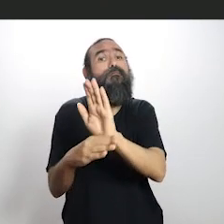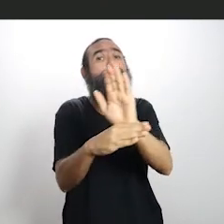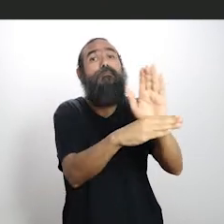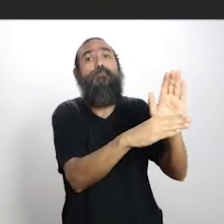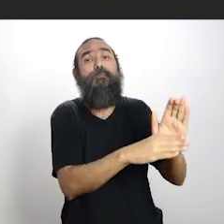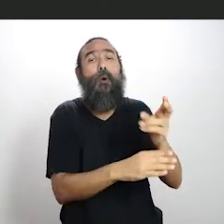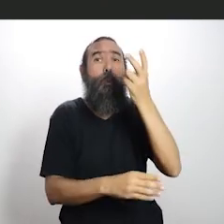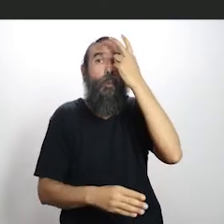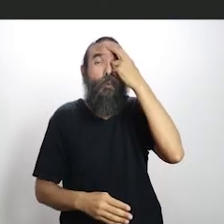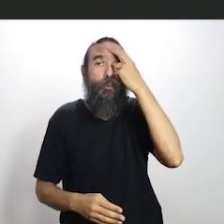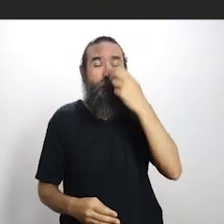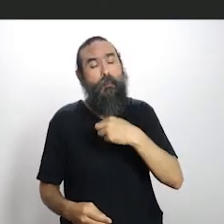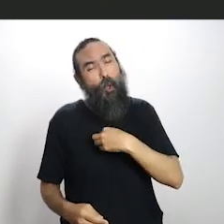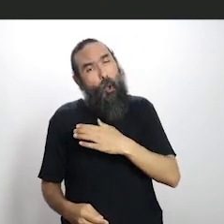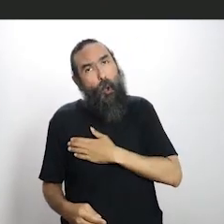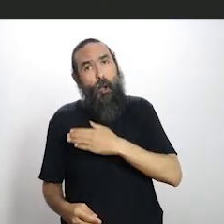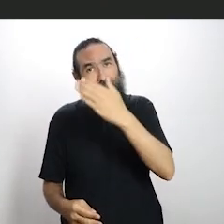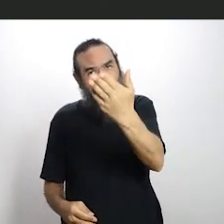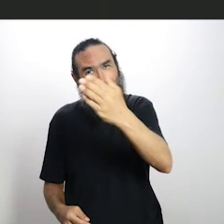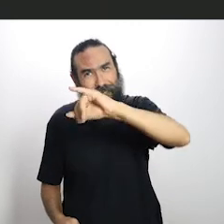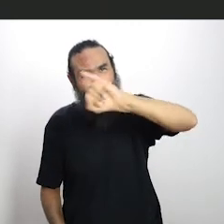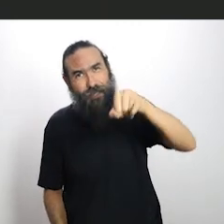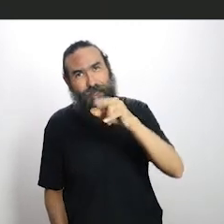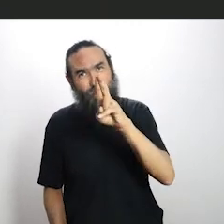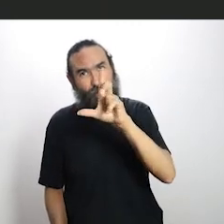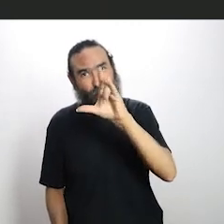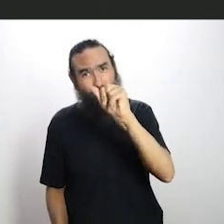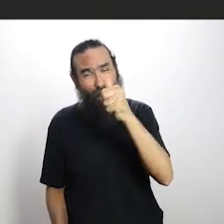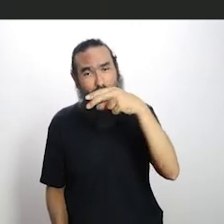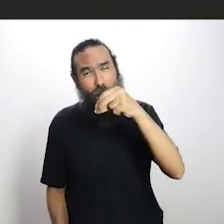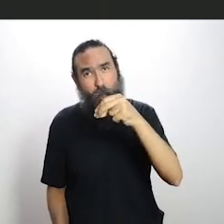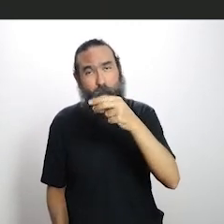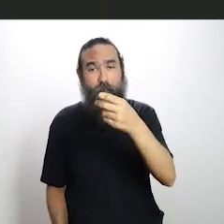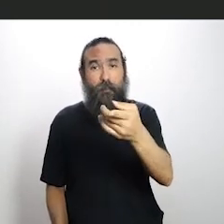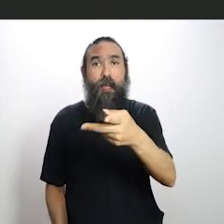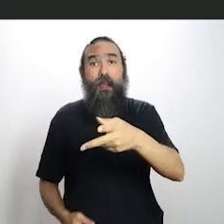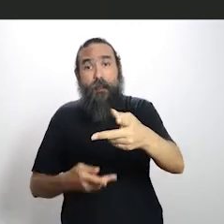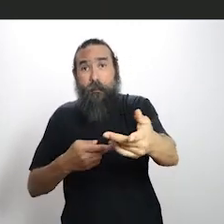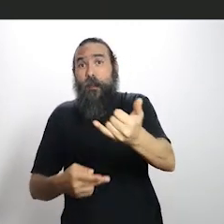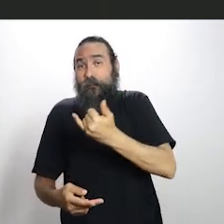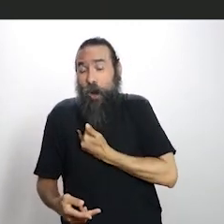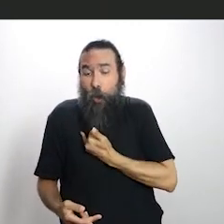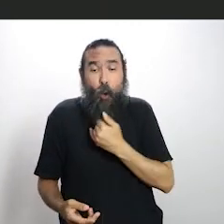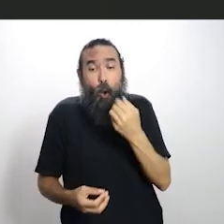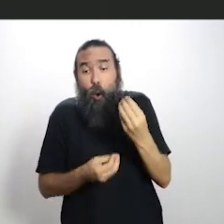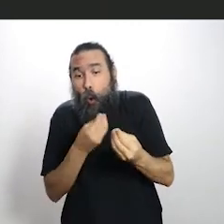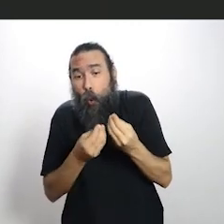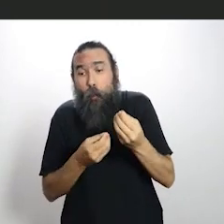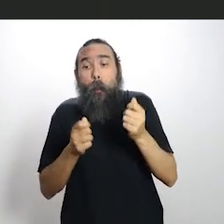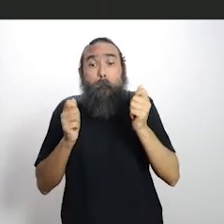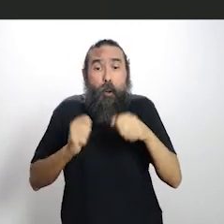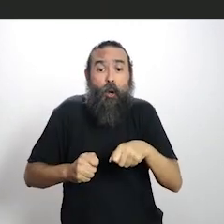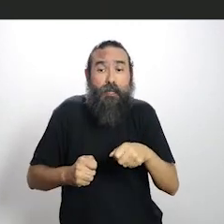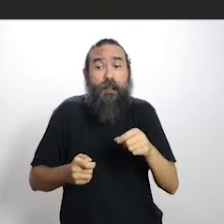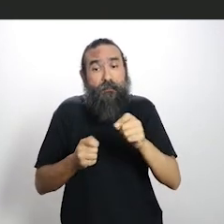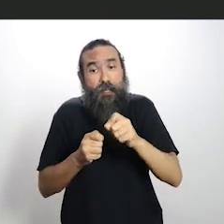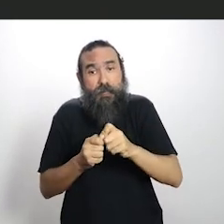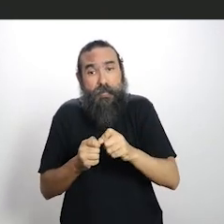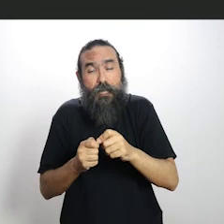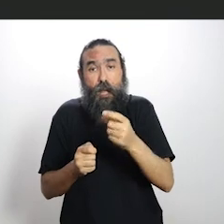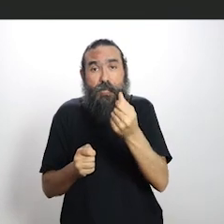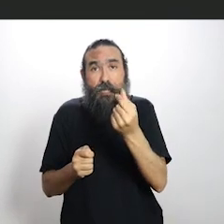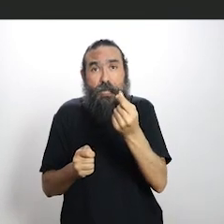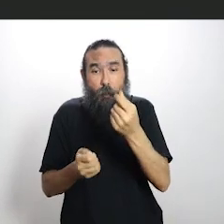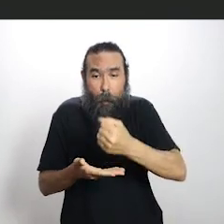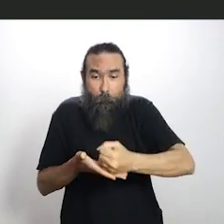apesar de claro se você comparar com os recursos que o município vai receber o recurso do estado é muito maior mas em torno a gente está